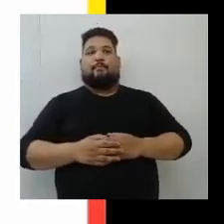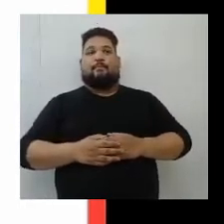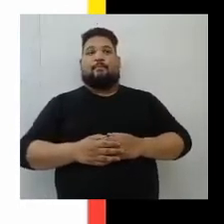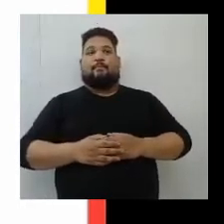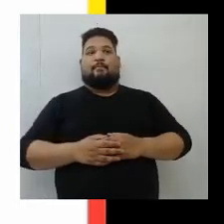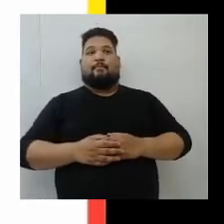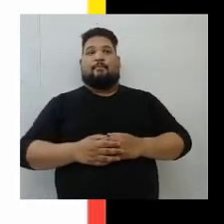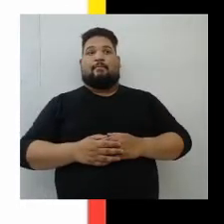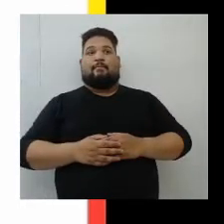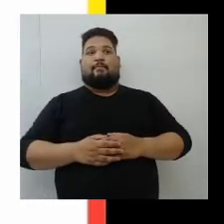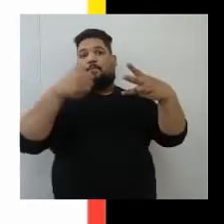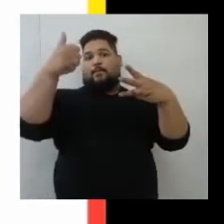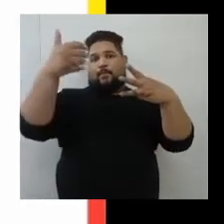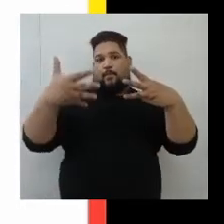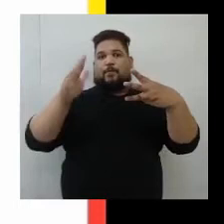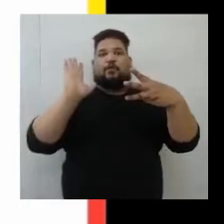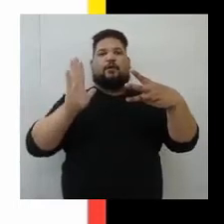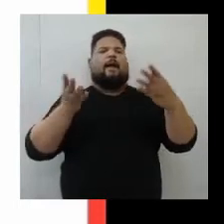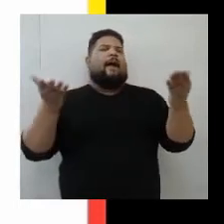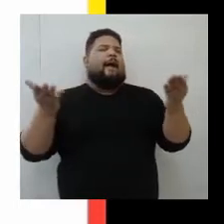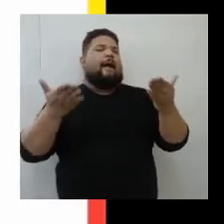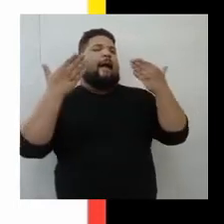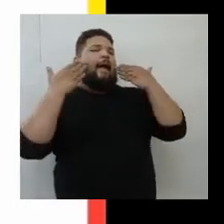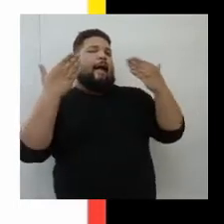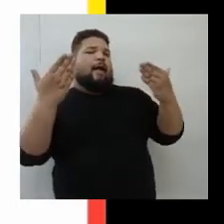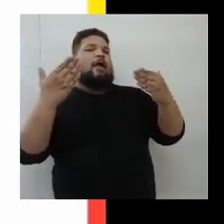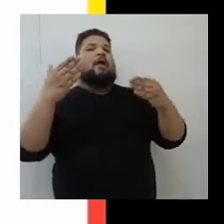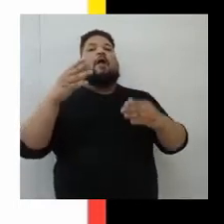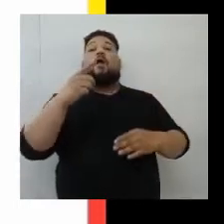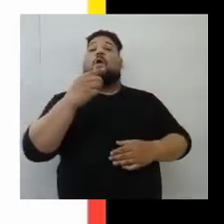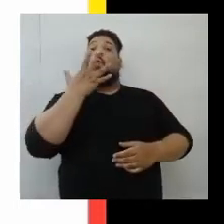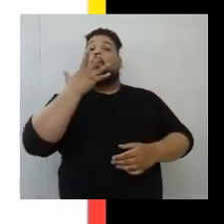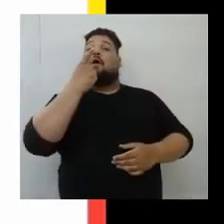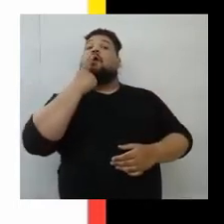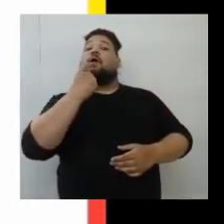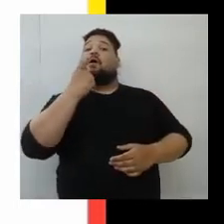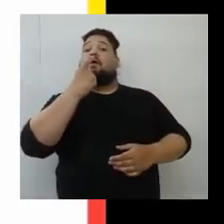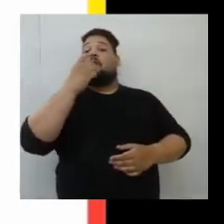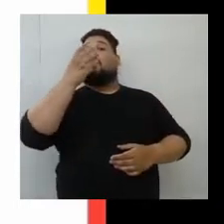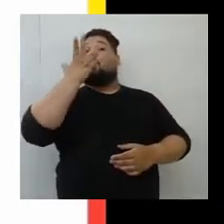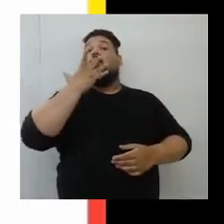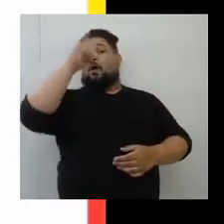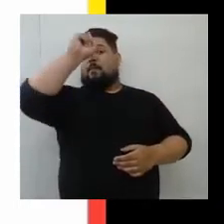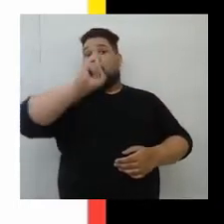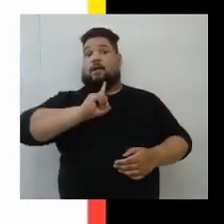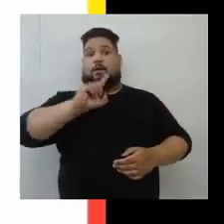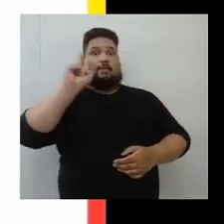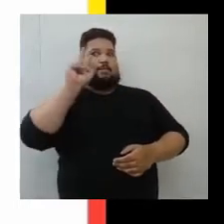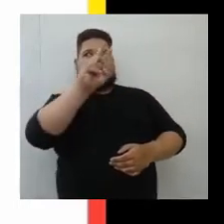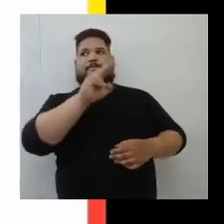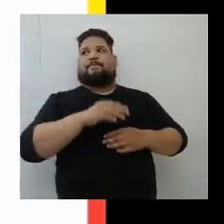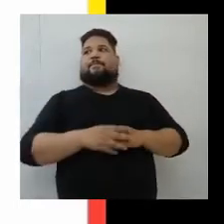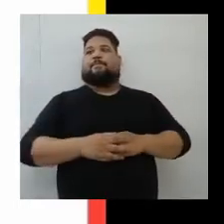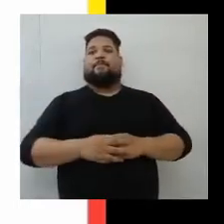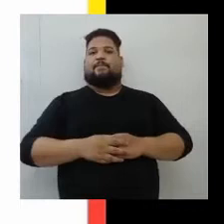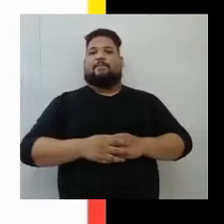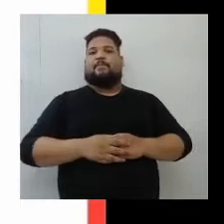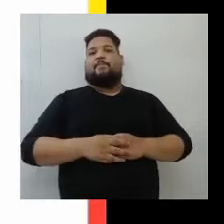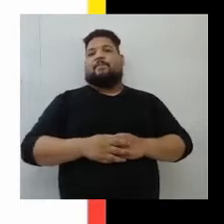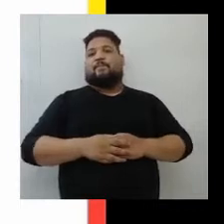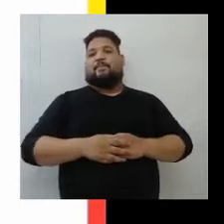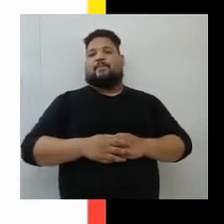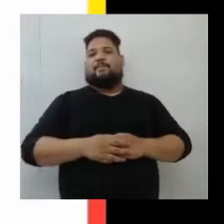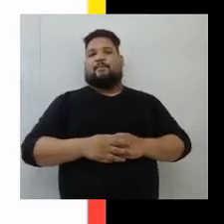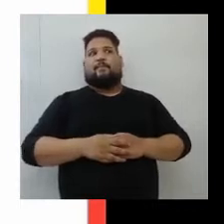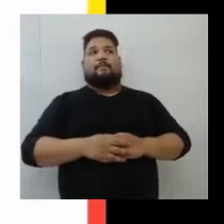pontos eu já te falei. Observe essa parte em amarelo. Tá? A gente também vai ter aí, como principais